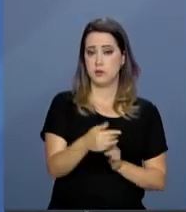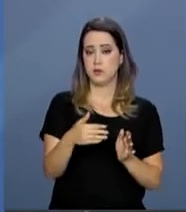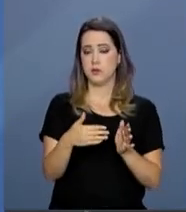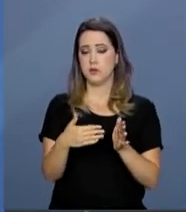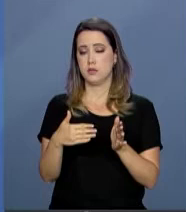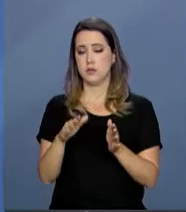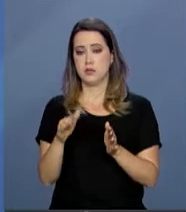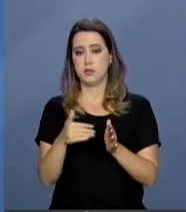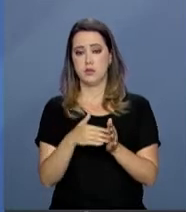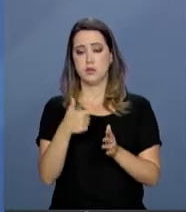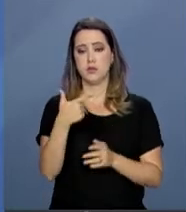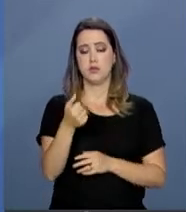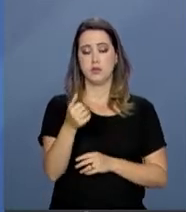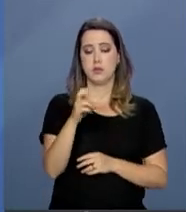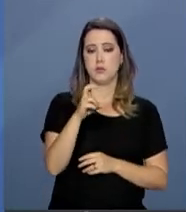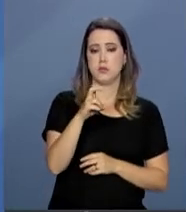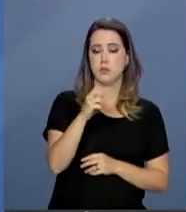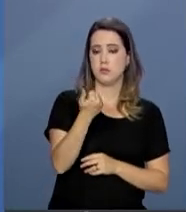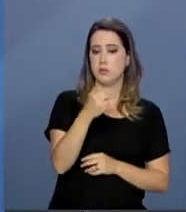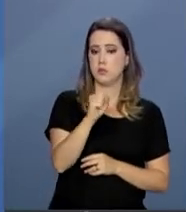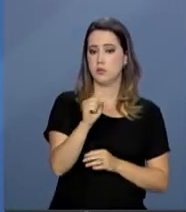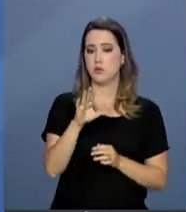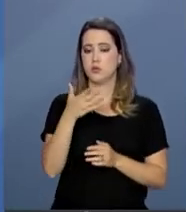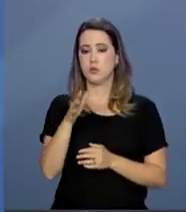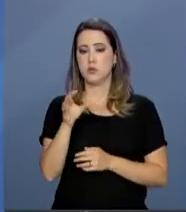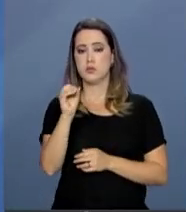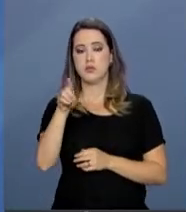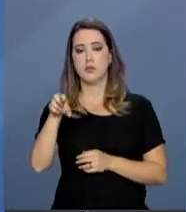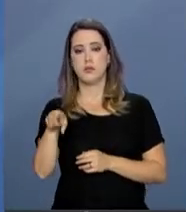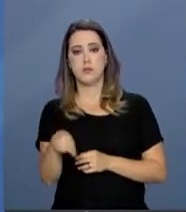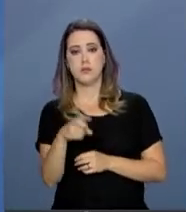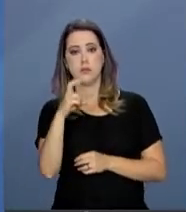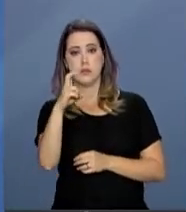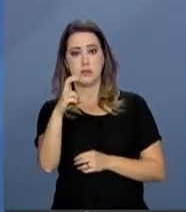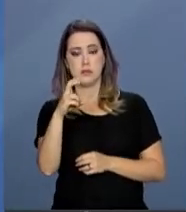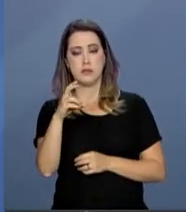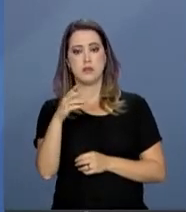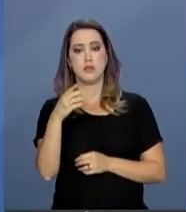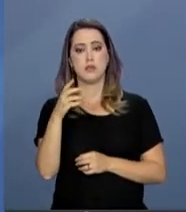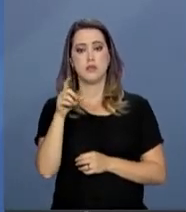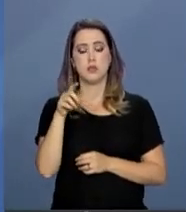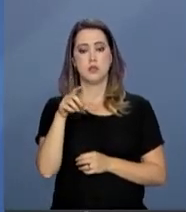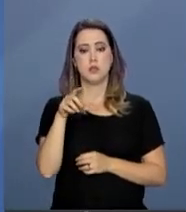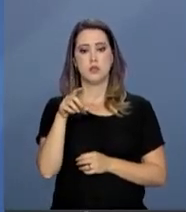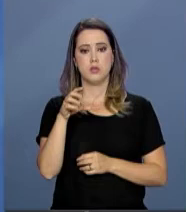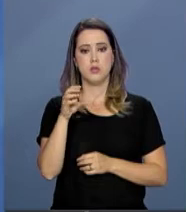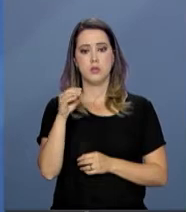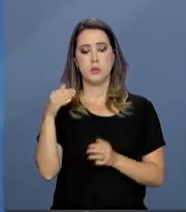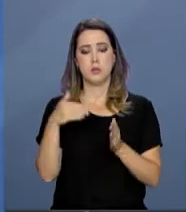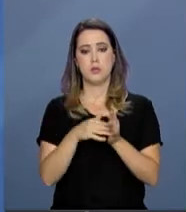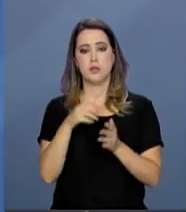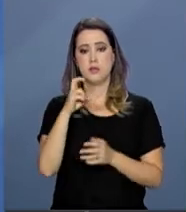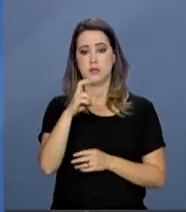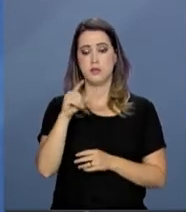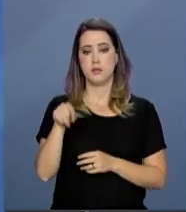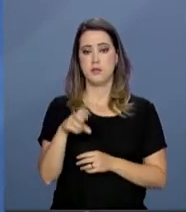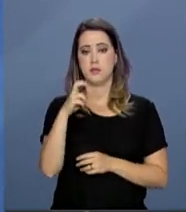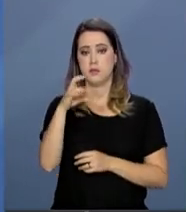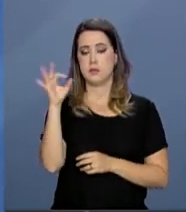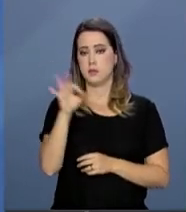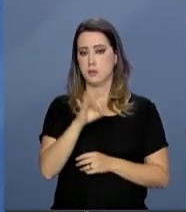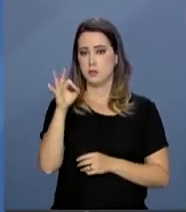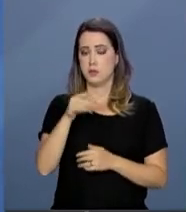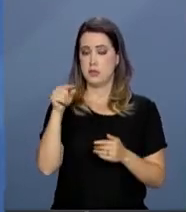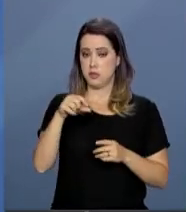0,5 a 5 e 6 por cento ao ano e agora na safra